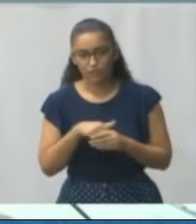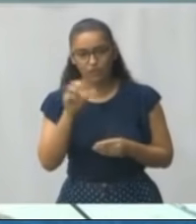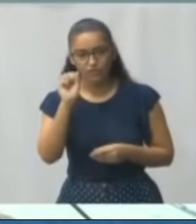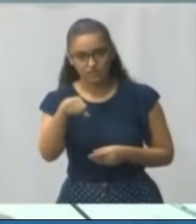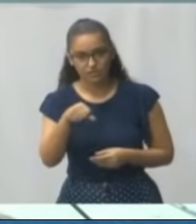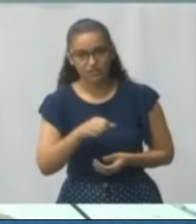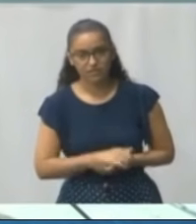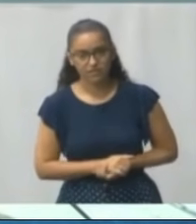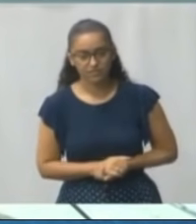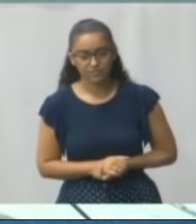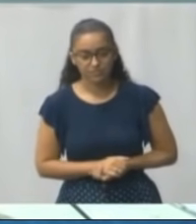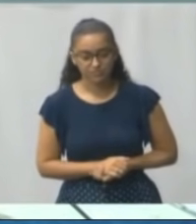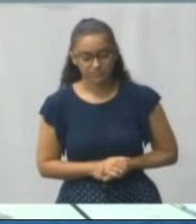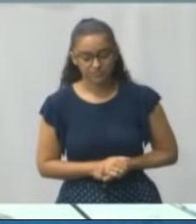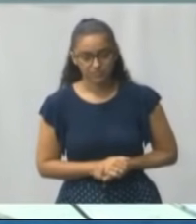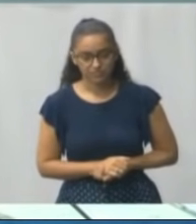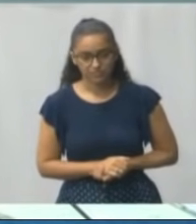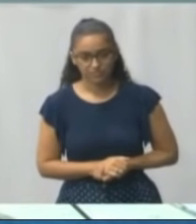sim.